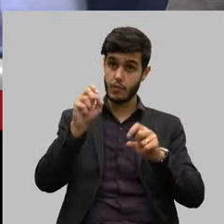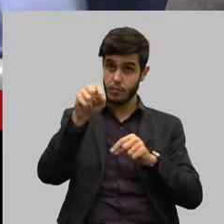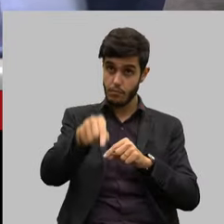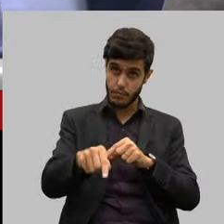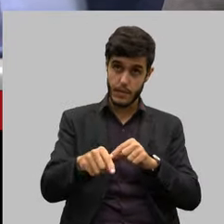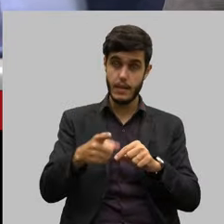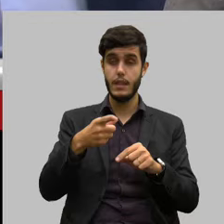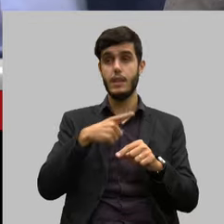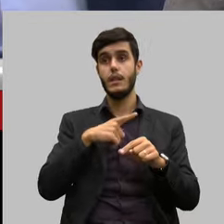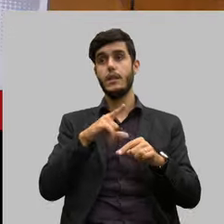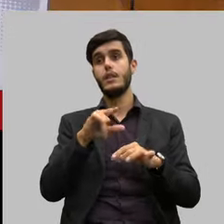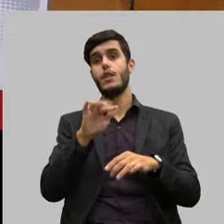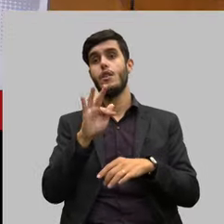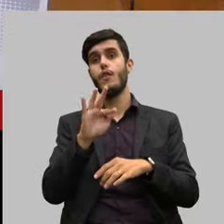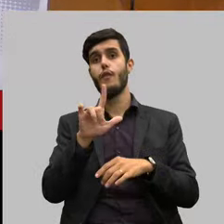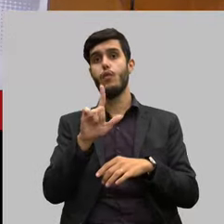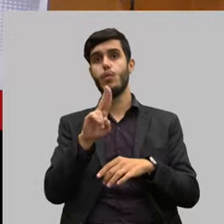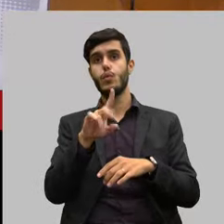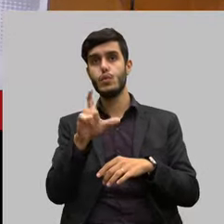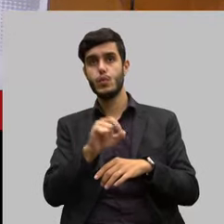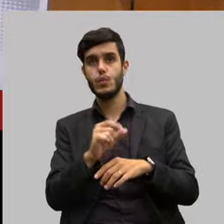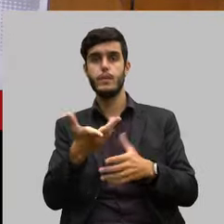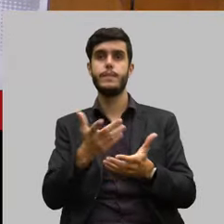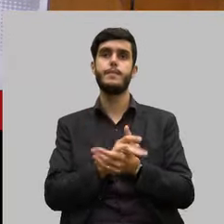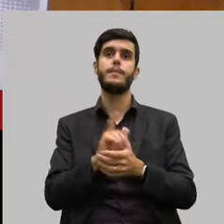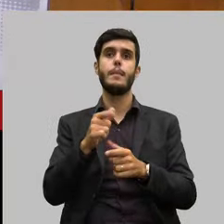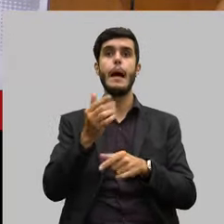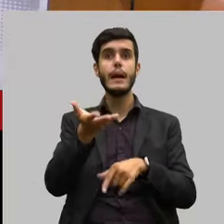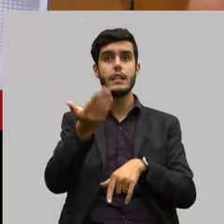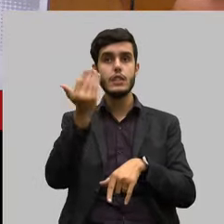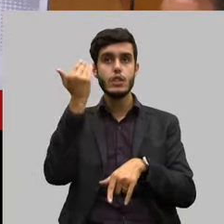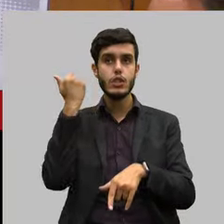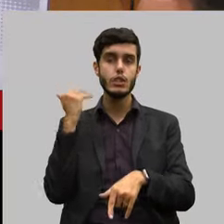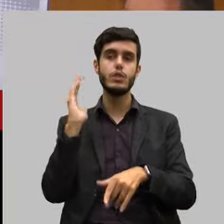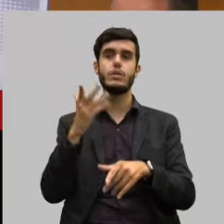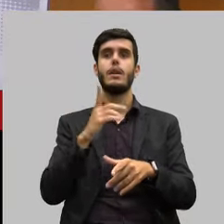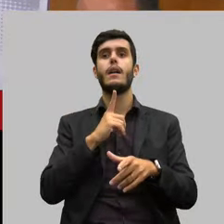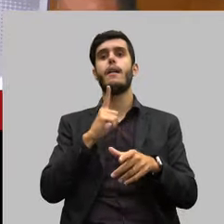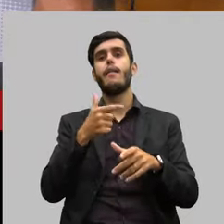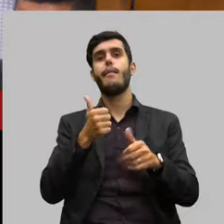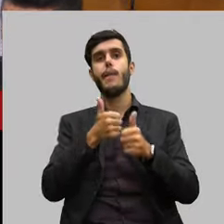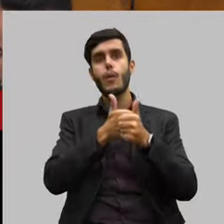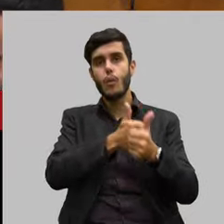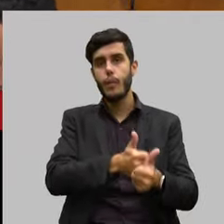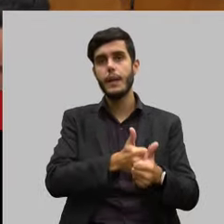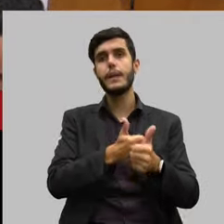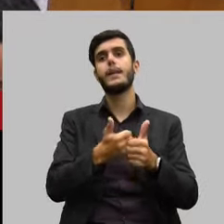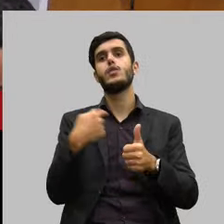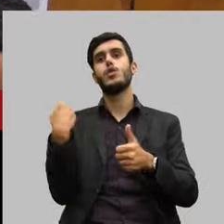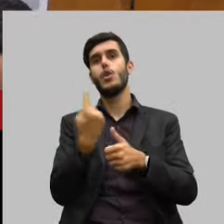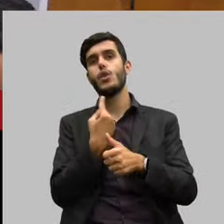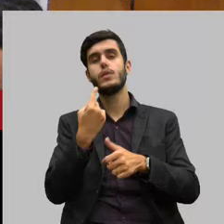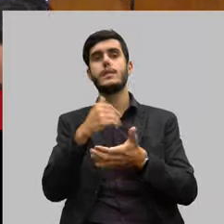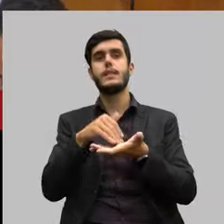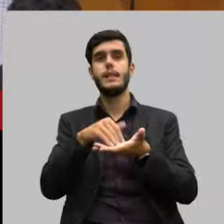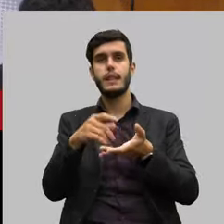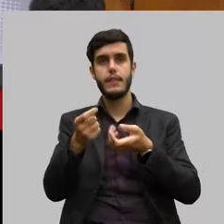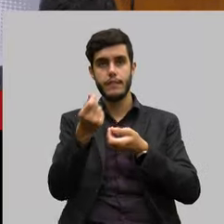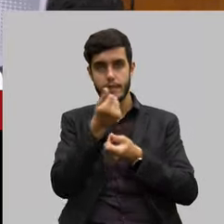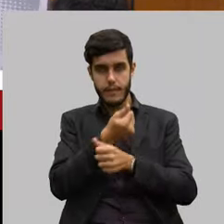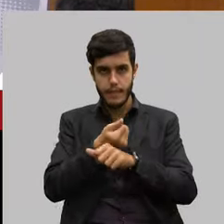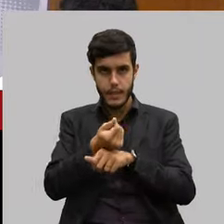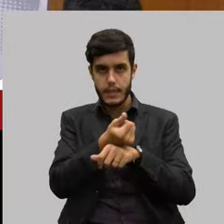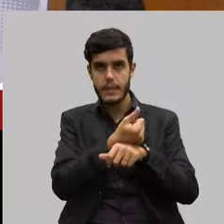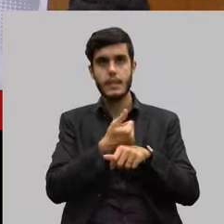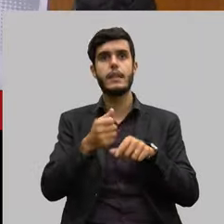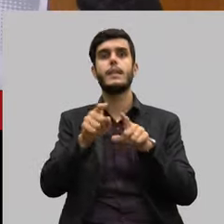fluxos mas tendo dito que são bem antigos e são super ACOM não só por nós tá mas també pela pelo Tribunal de